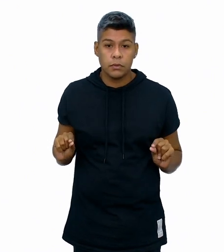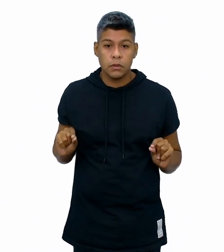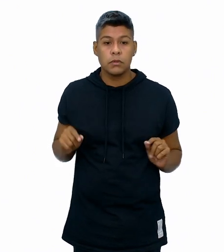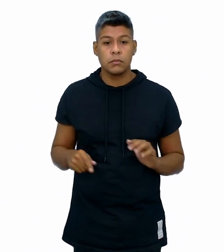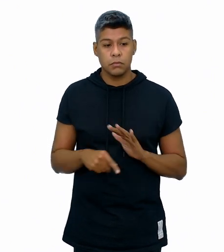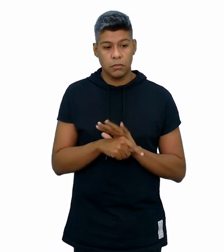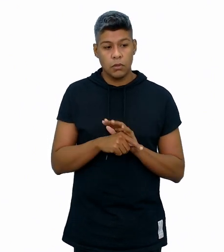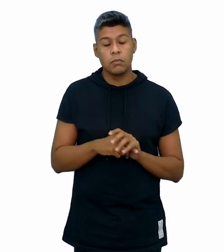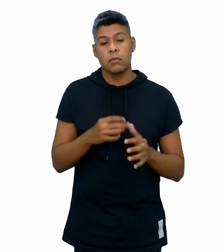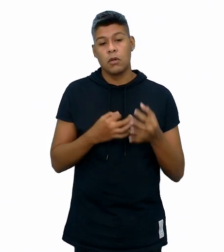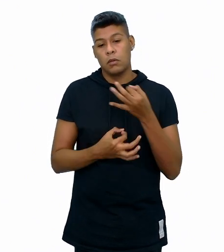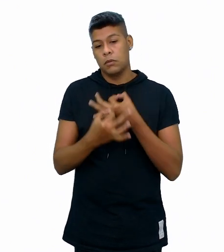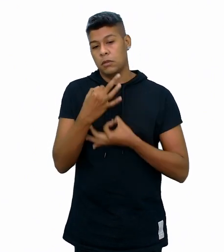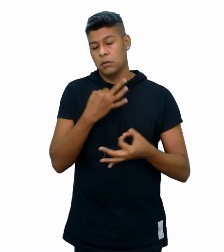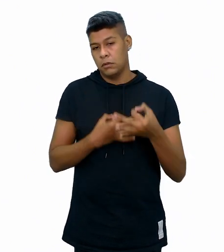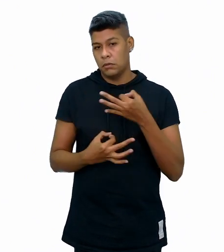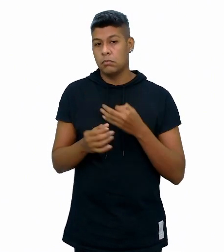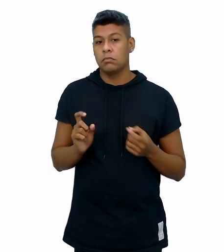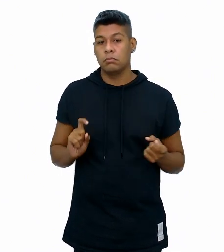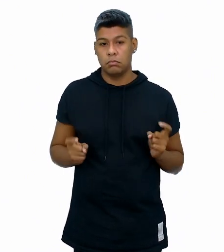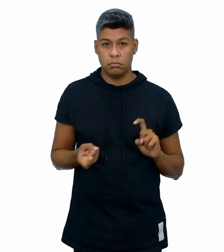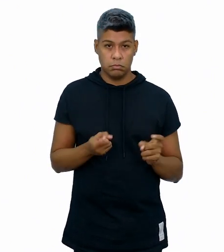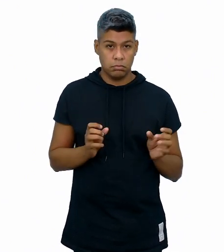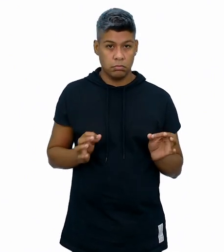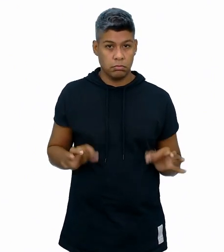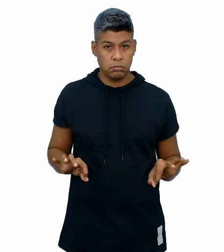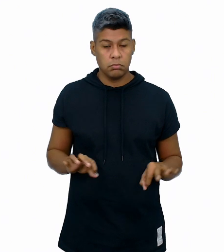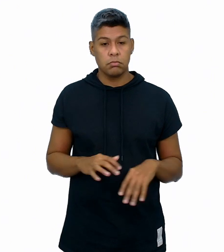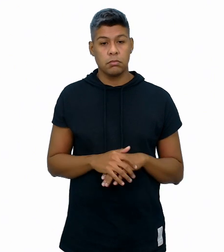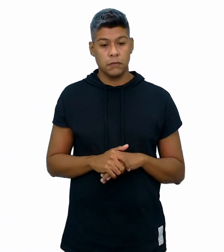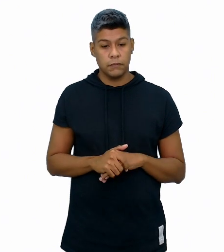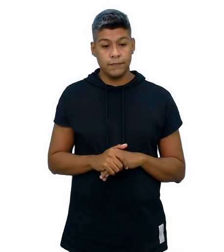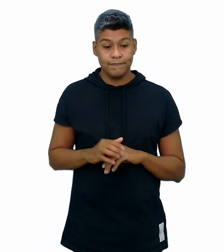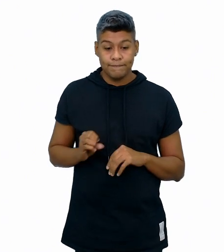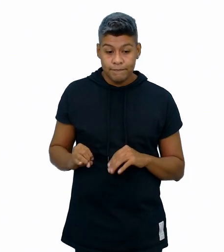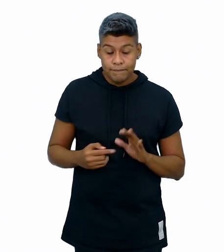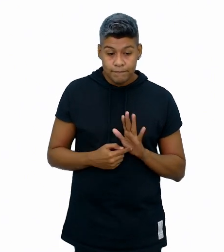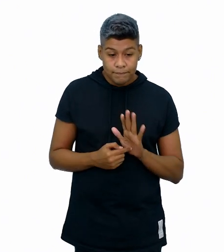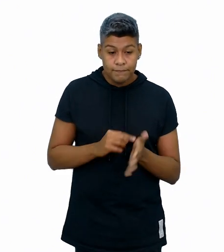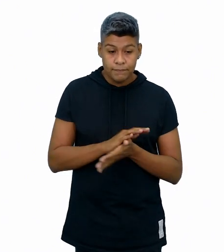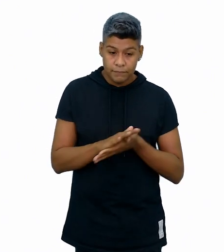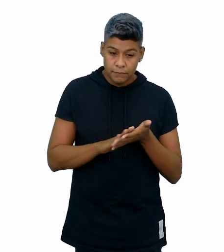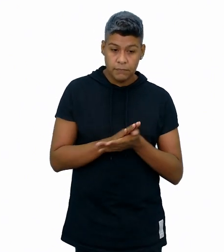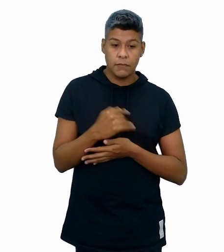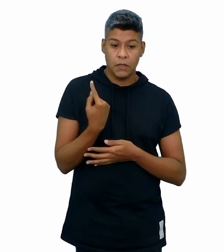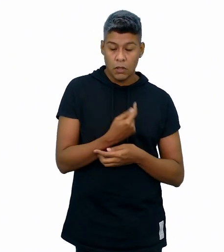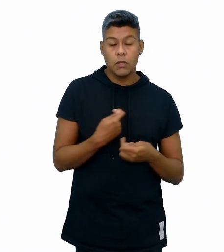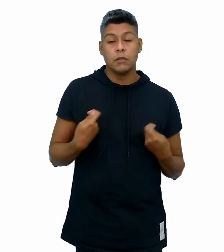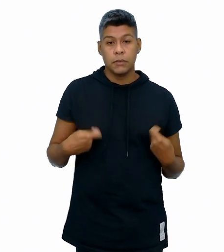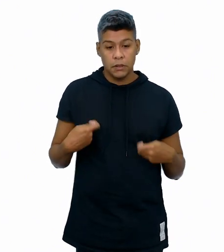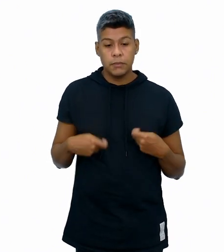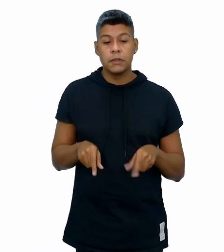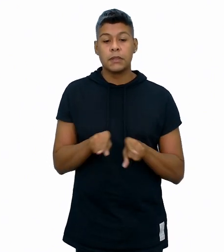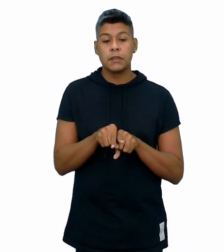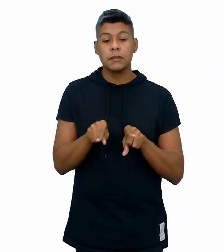esse ponto de vista aí para a discussão, né? Se eles não trouxerem, nós precisamos também